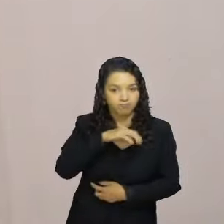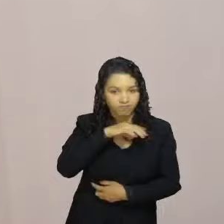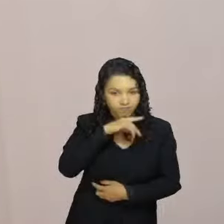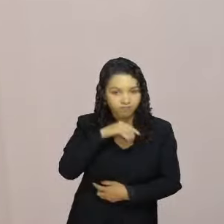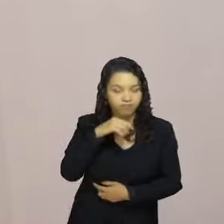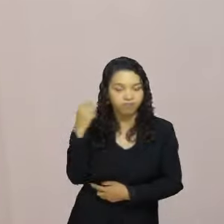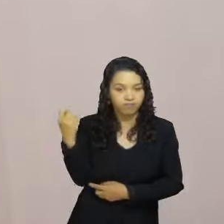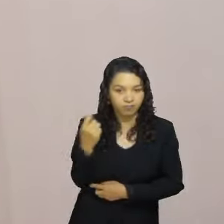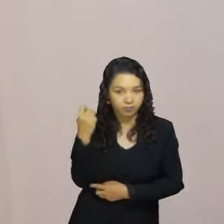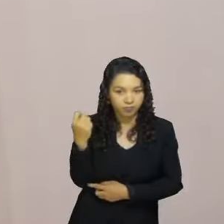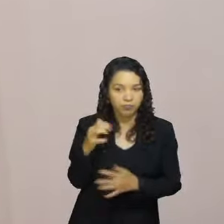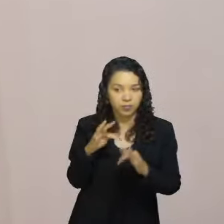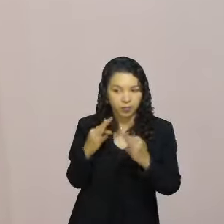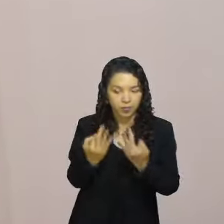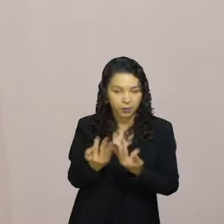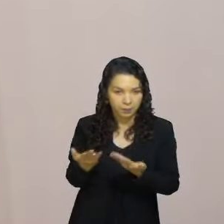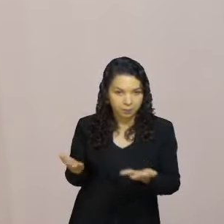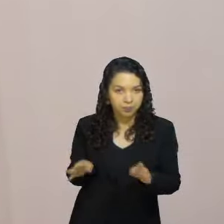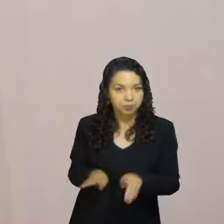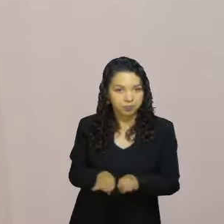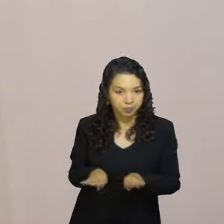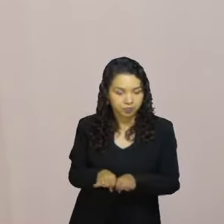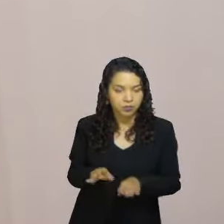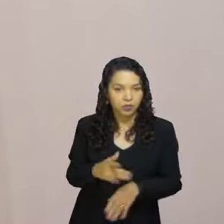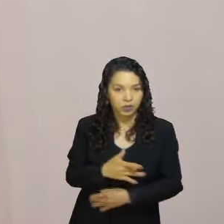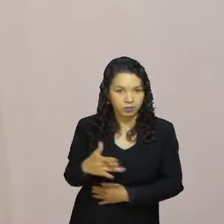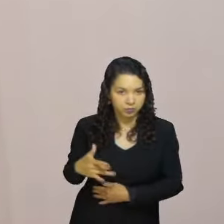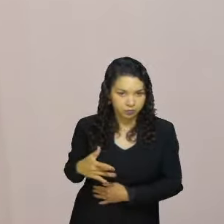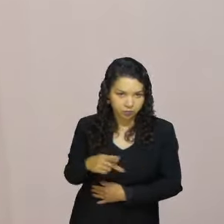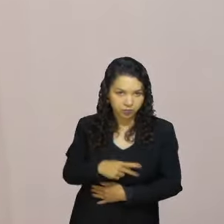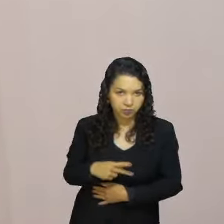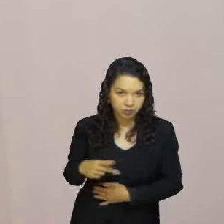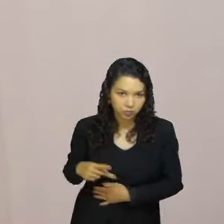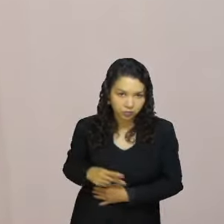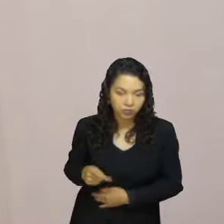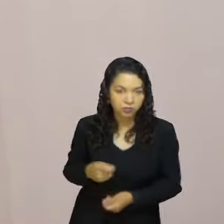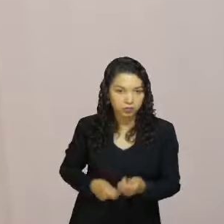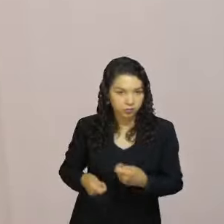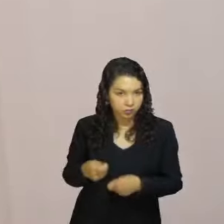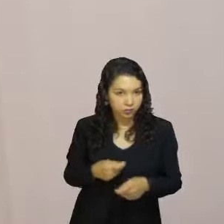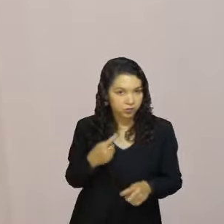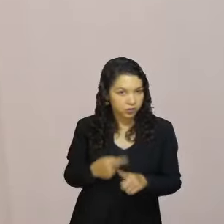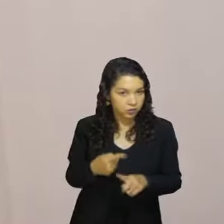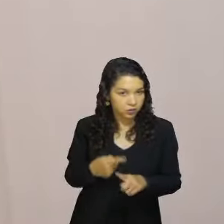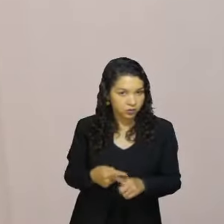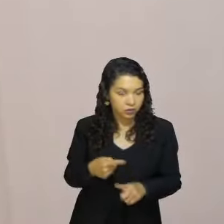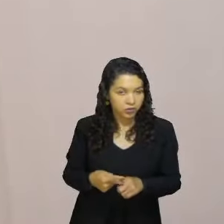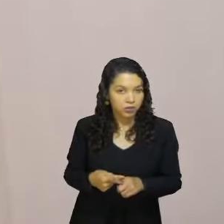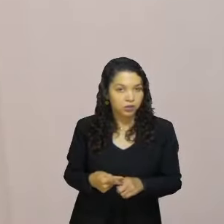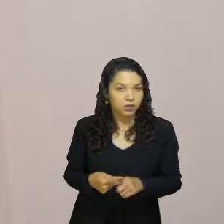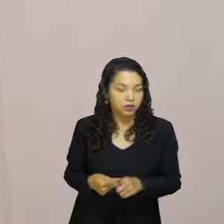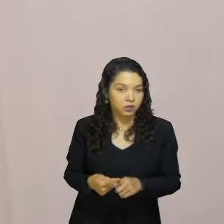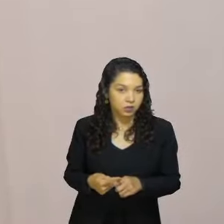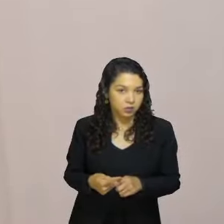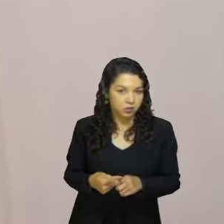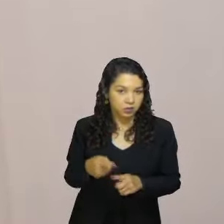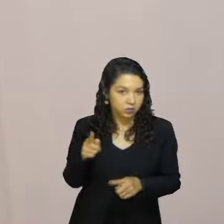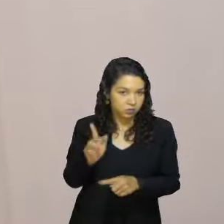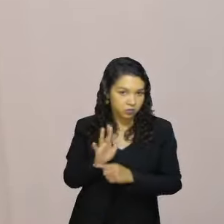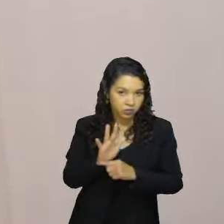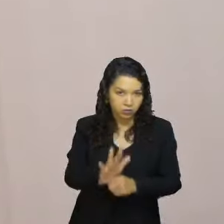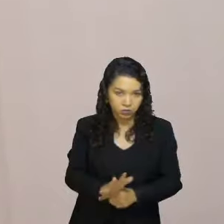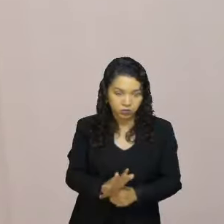famílias. Também é para a saúde pública e é para a economia. Porque, afinal de contas, esses cassinos online não geram um